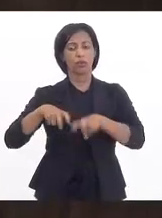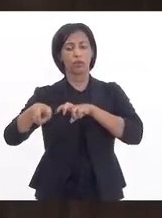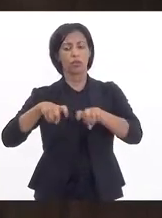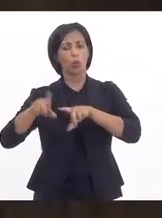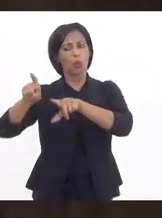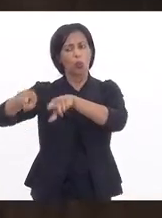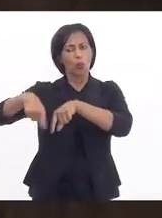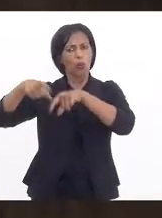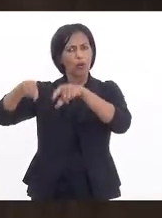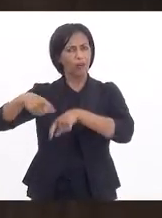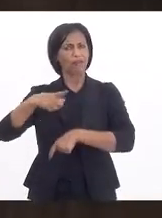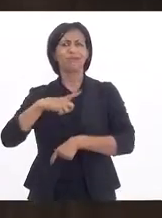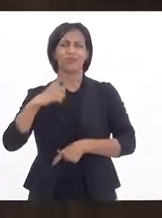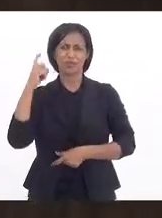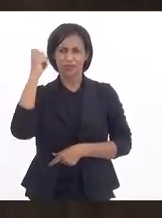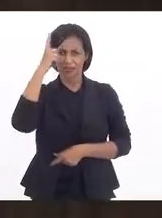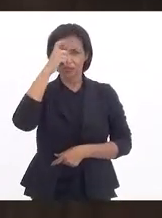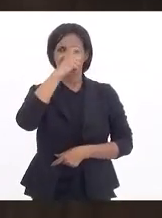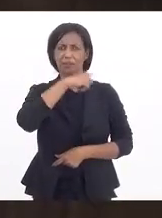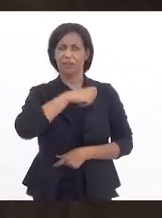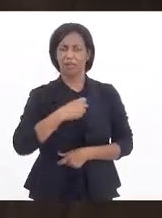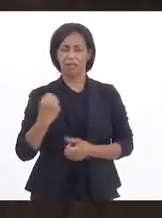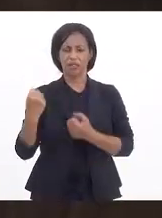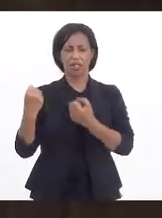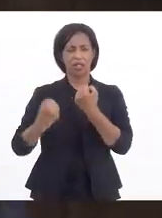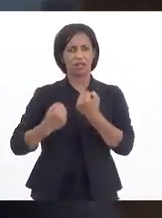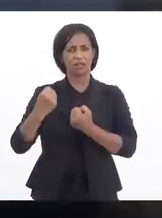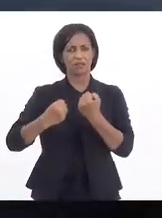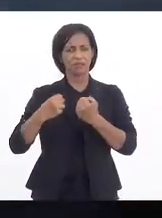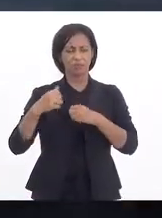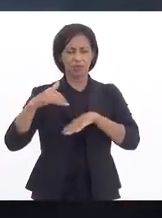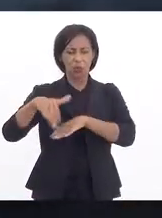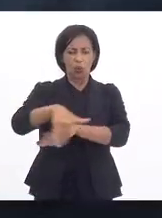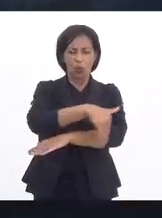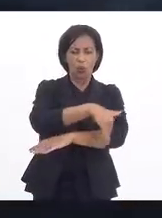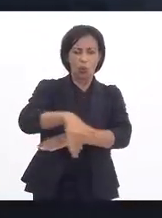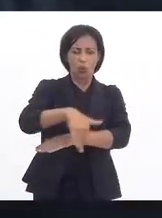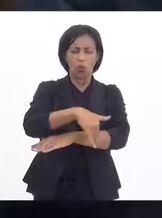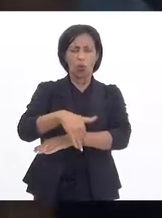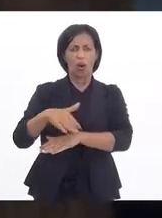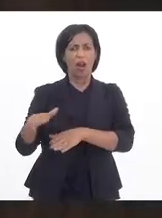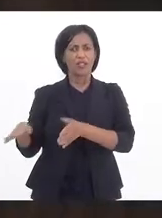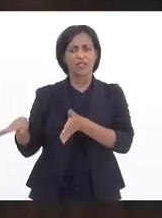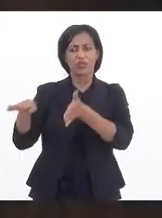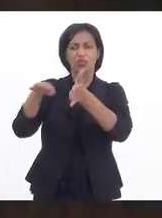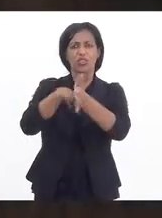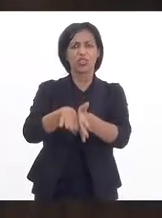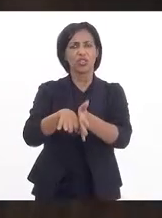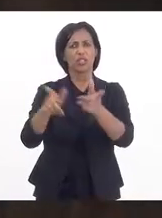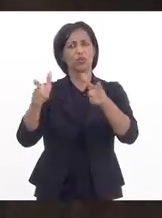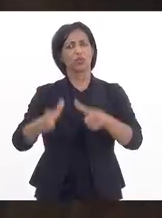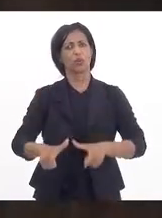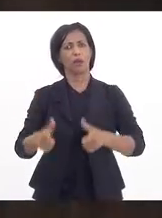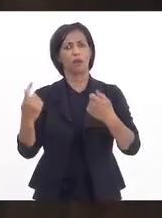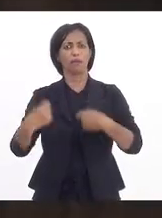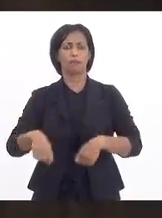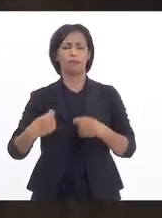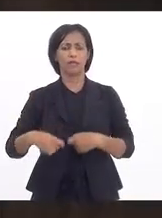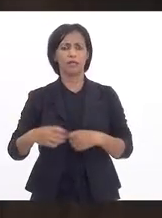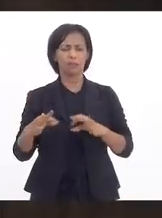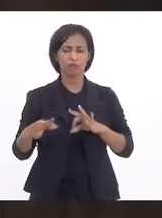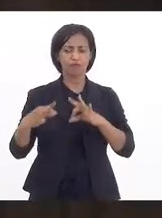Rural que enfrenta dificuldades específicas com as estradas vicinais com veículos as vezes que não chegam os locais onde precisamos chegar